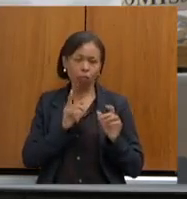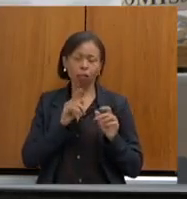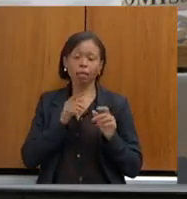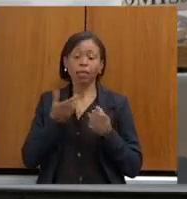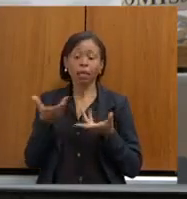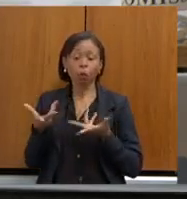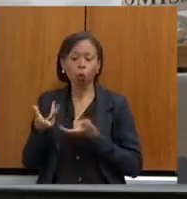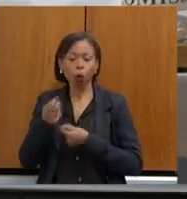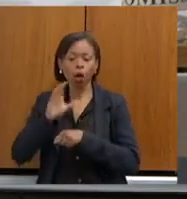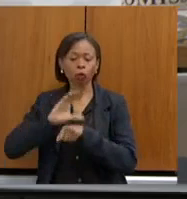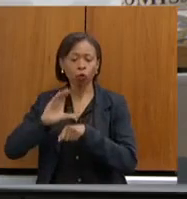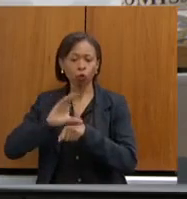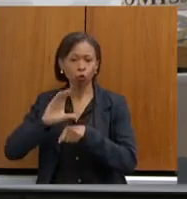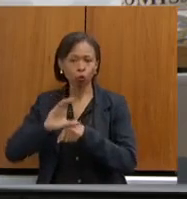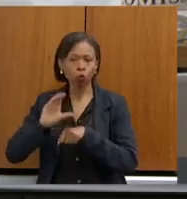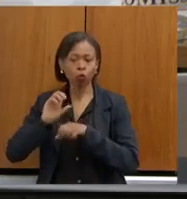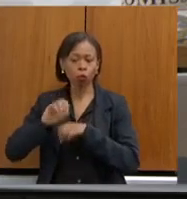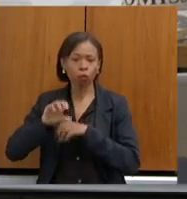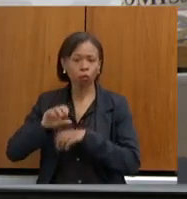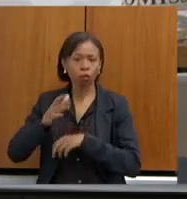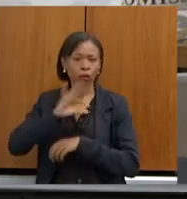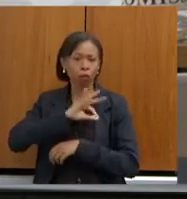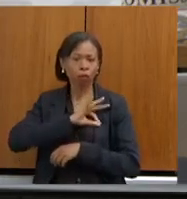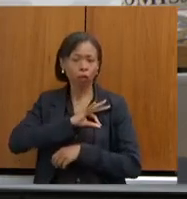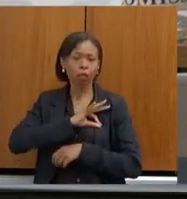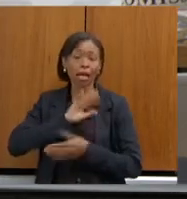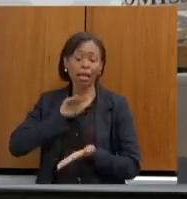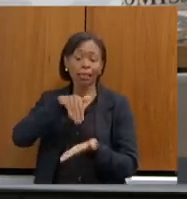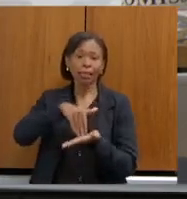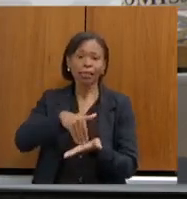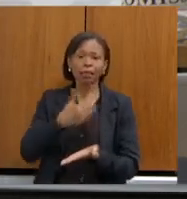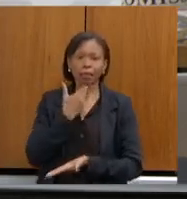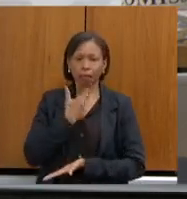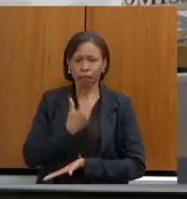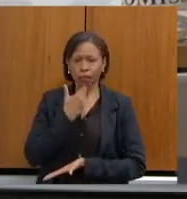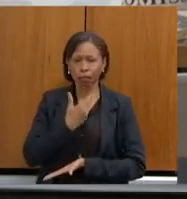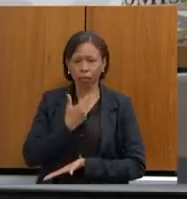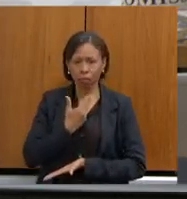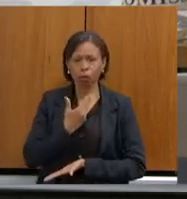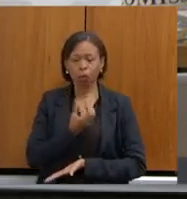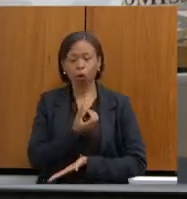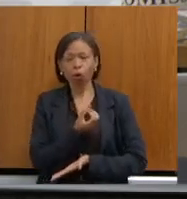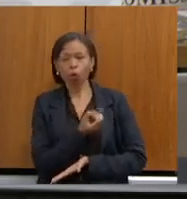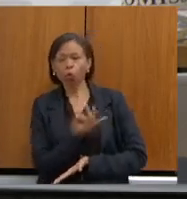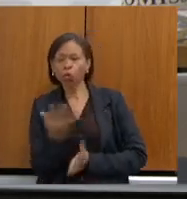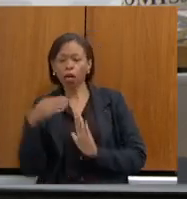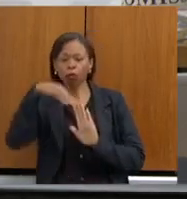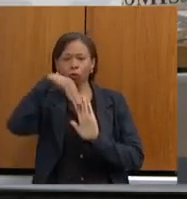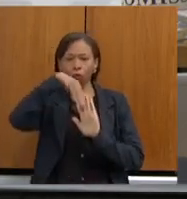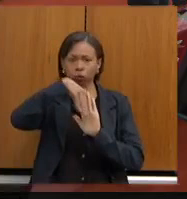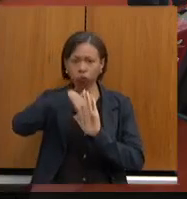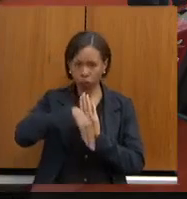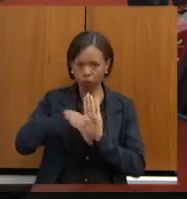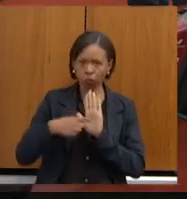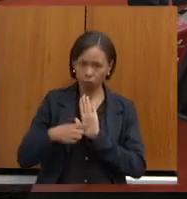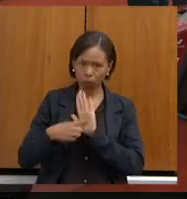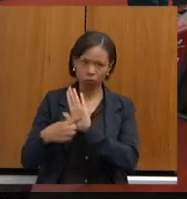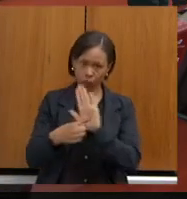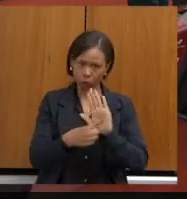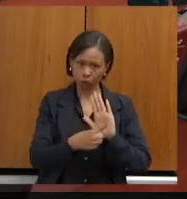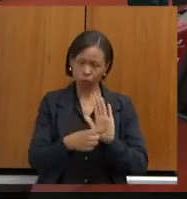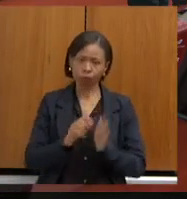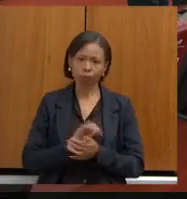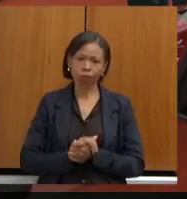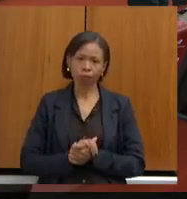chegar o final do ano com o número mais 16 é para gente apresentar para uma sociedade não perfeitamente Comandante e a gente